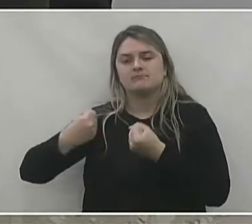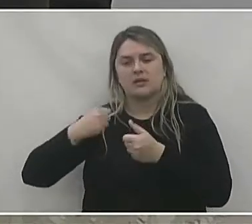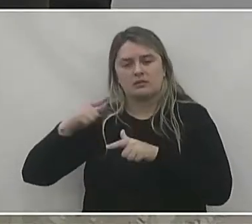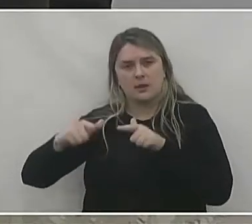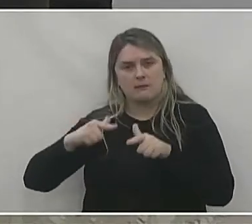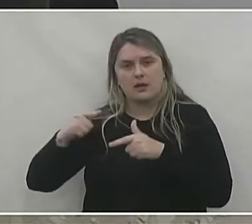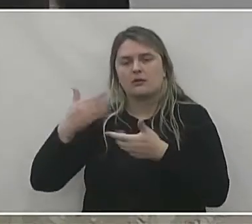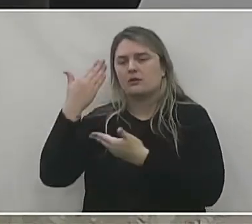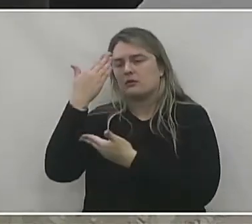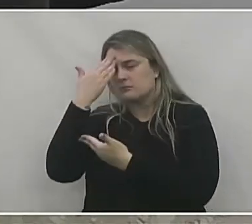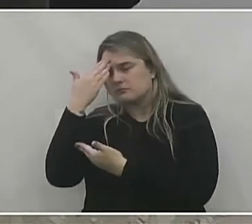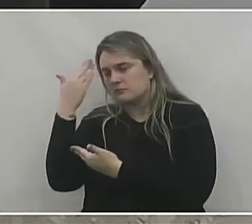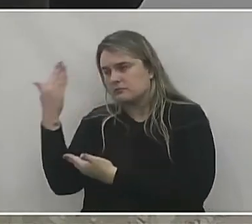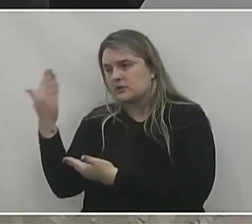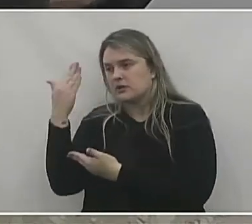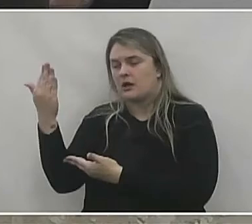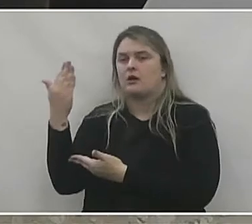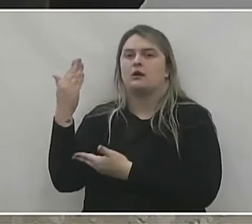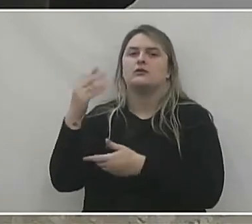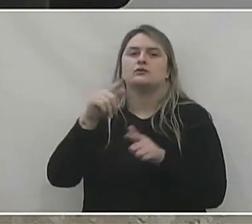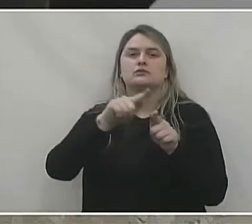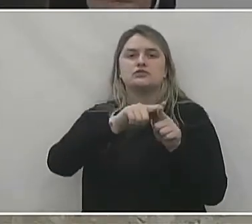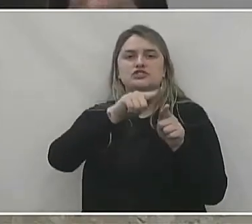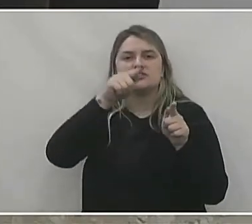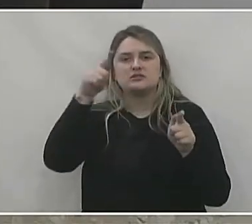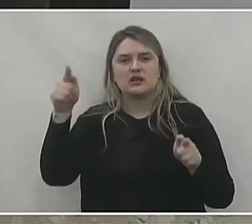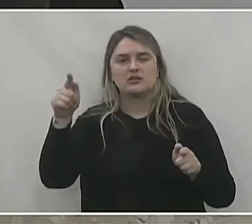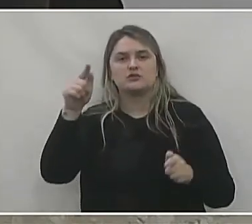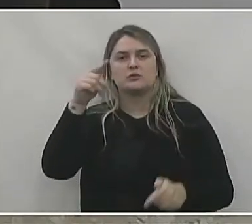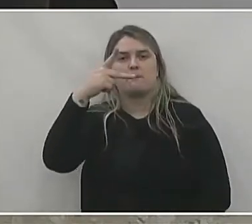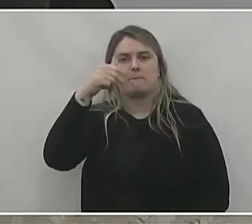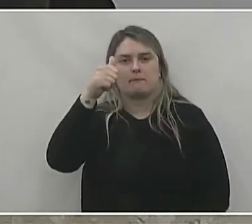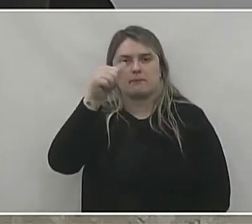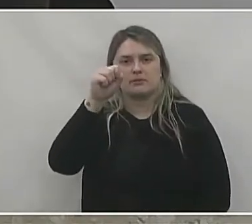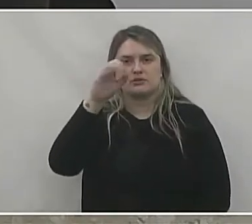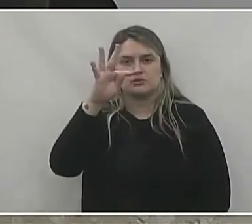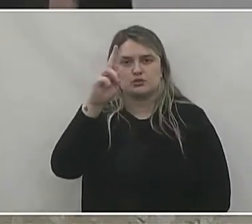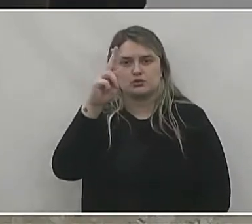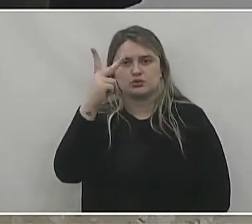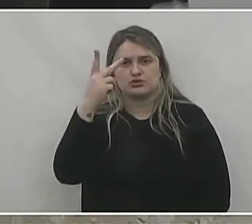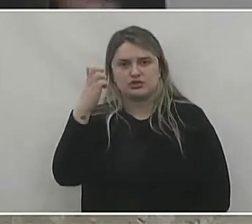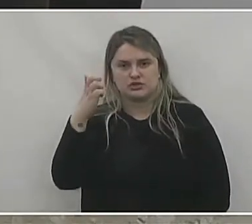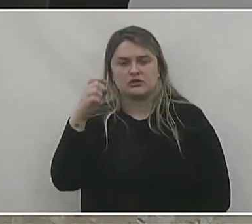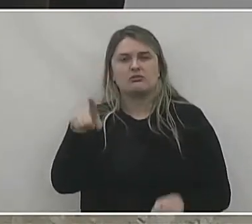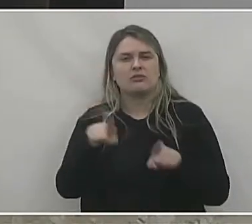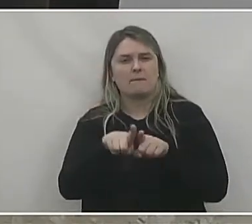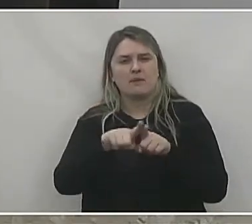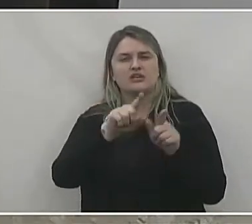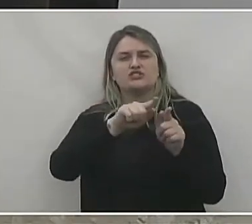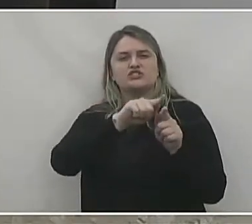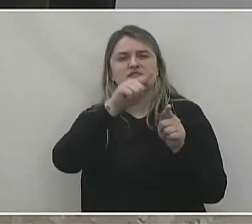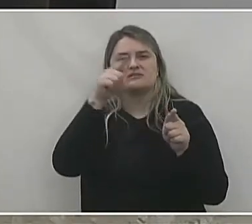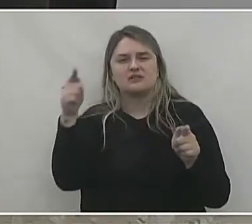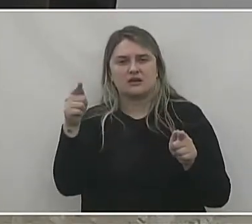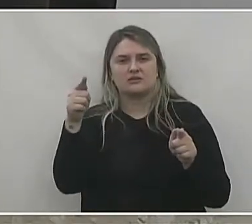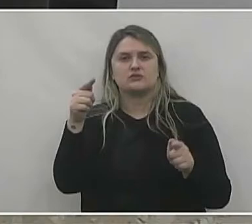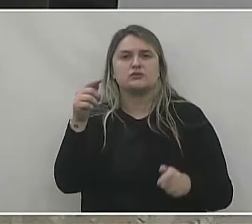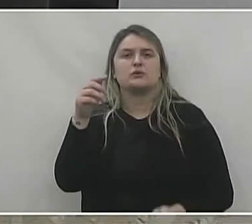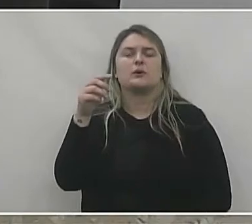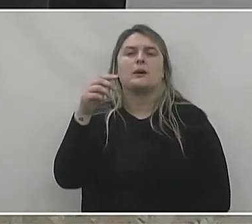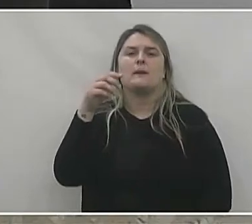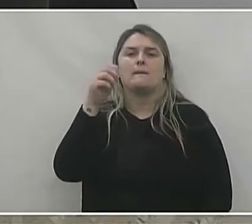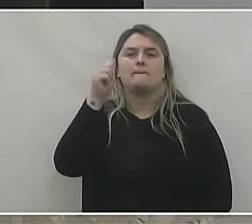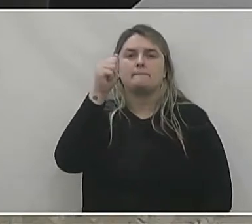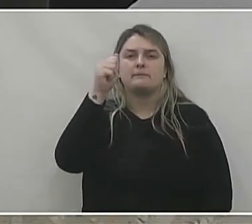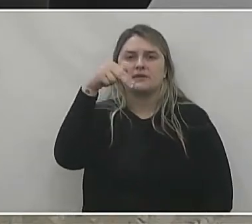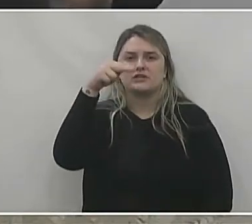Então, gratidão, ginásio Israel Pastucci, estádio Antioco Pereira, uma nova van para a